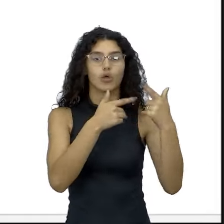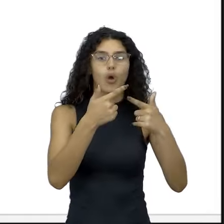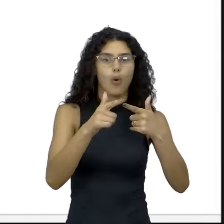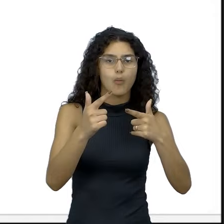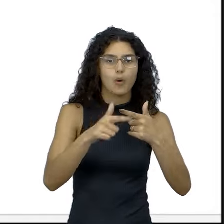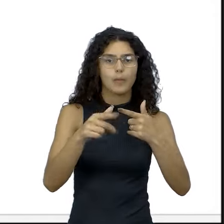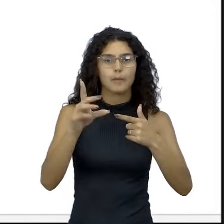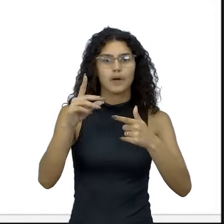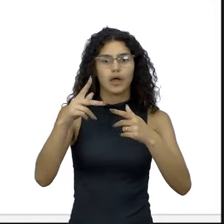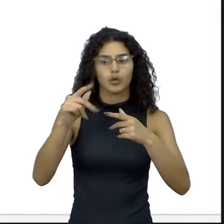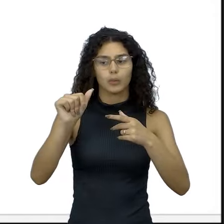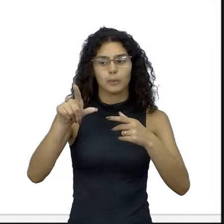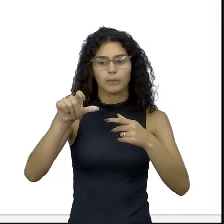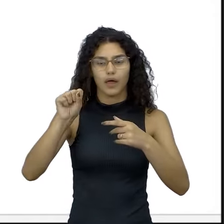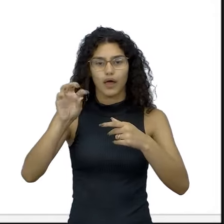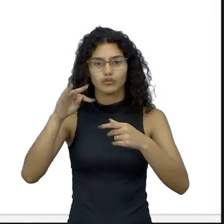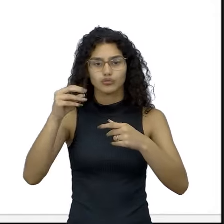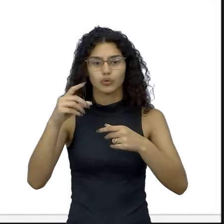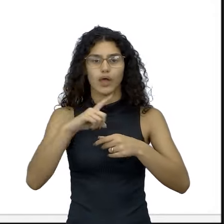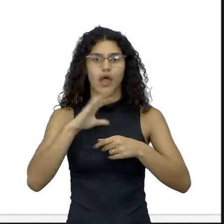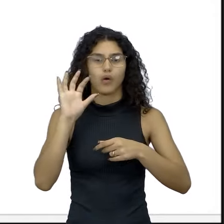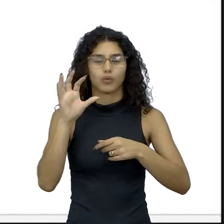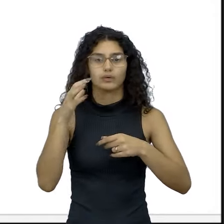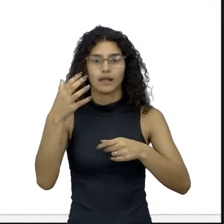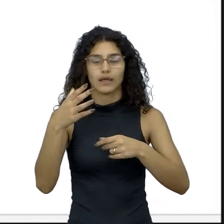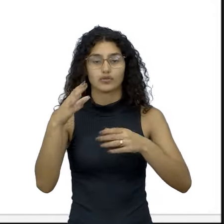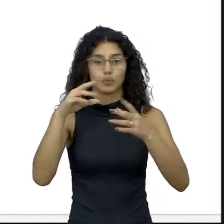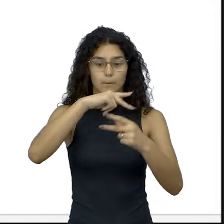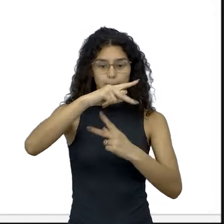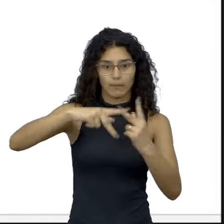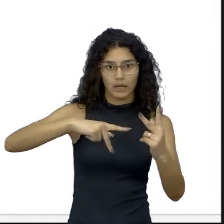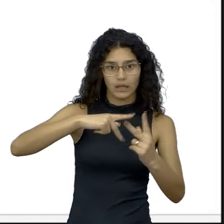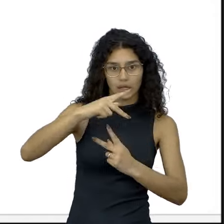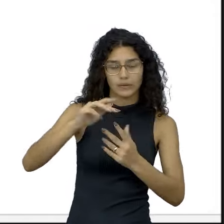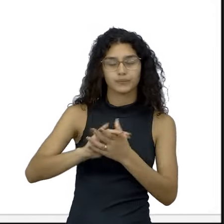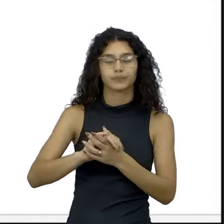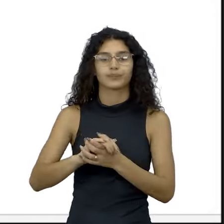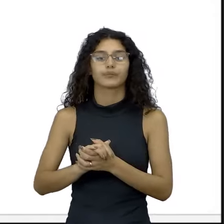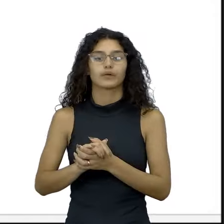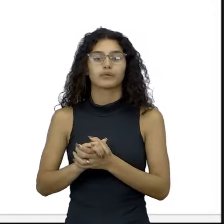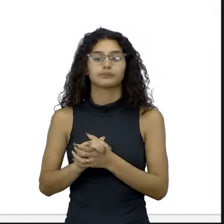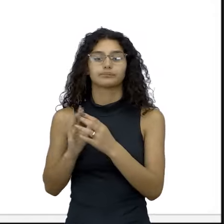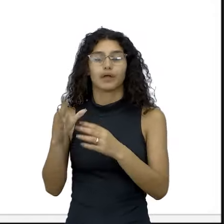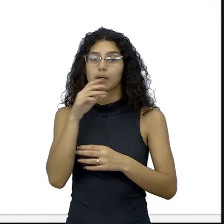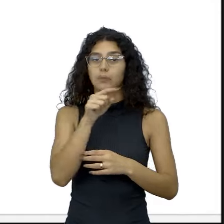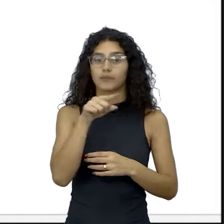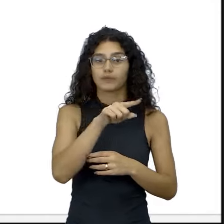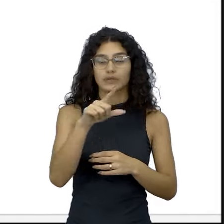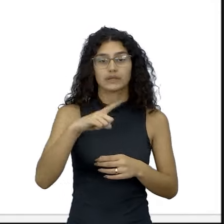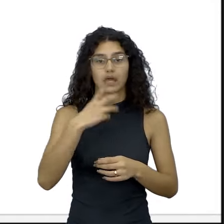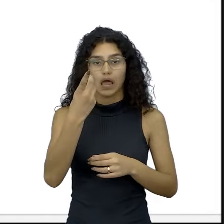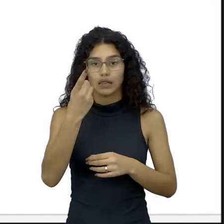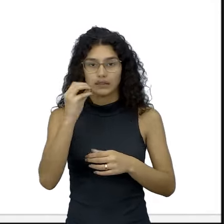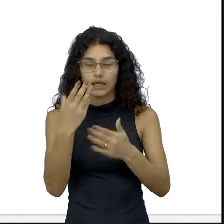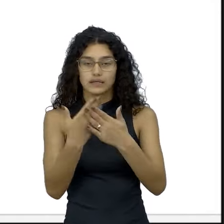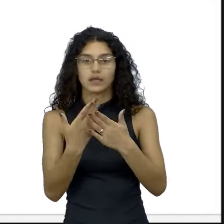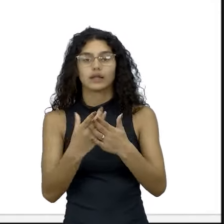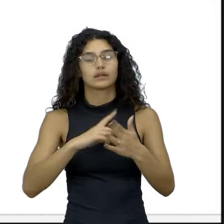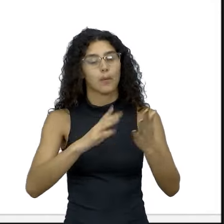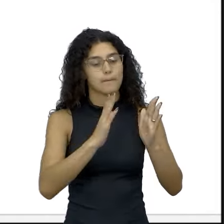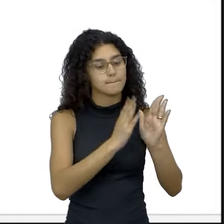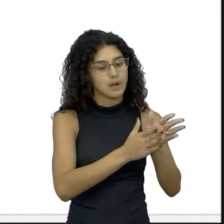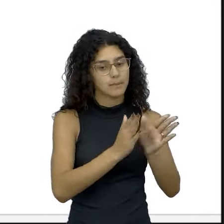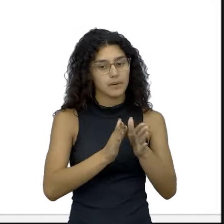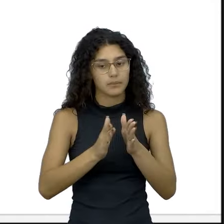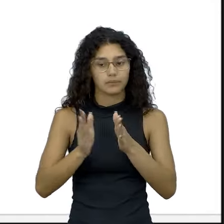plástico causa ao planeta. Eu trouxe aqui para vocês rapidamente, né, o panorama das 10 aulas. Vocês têm esse passo a passo